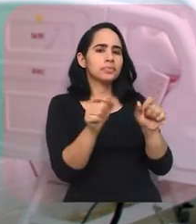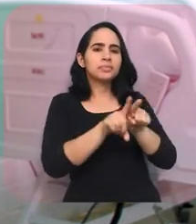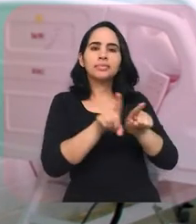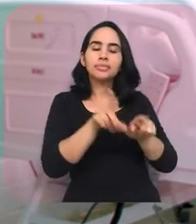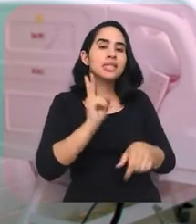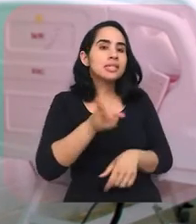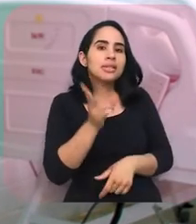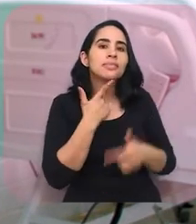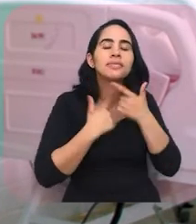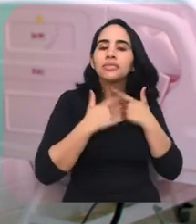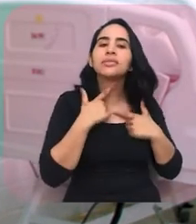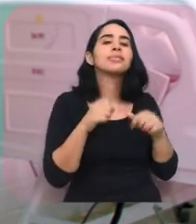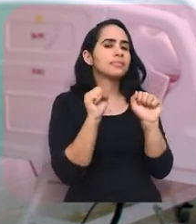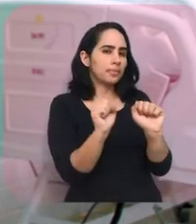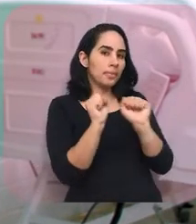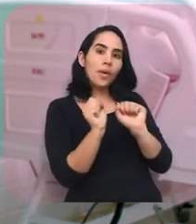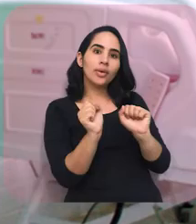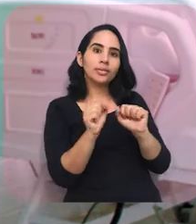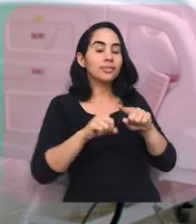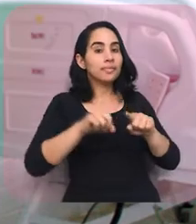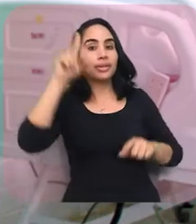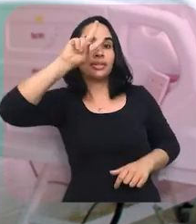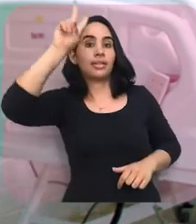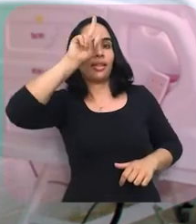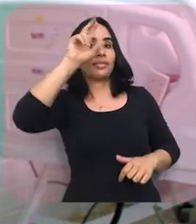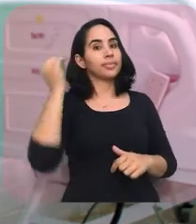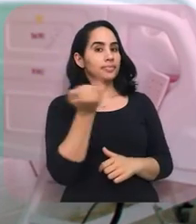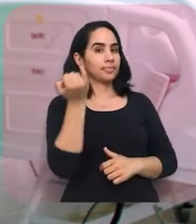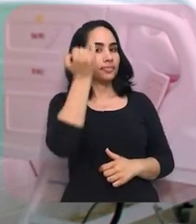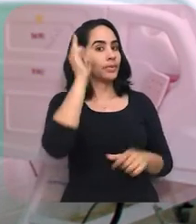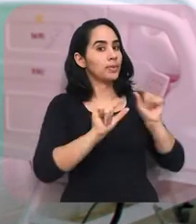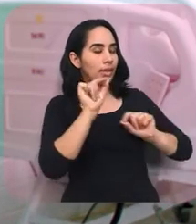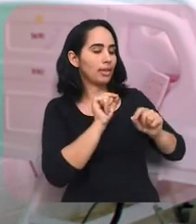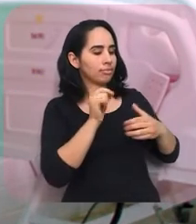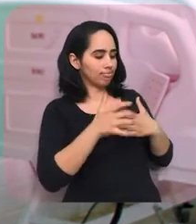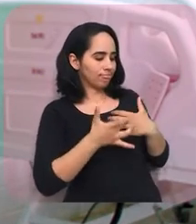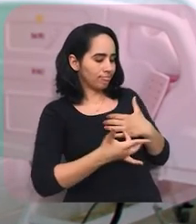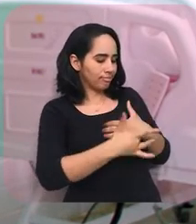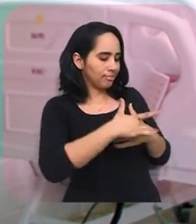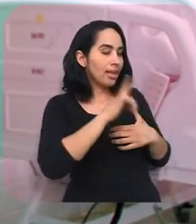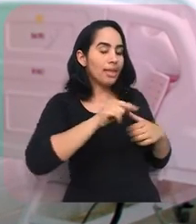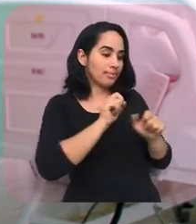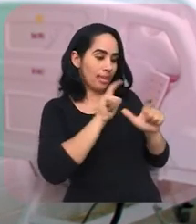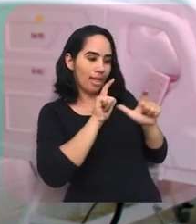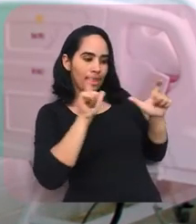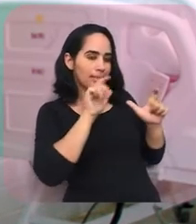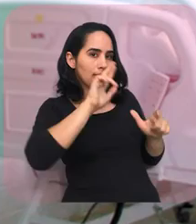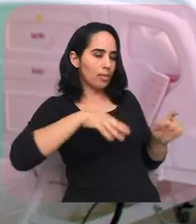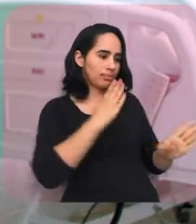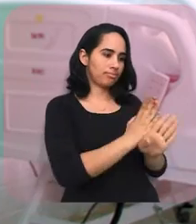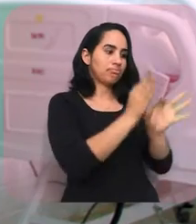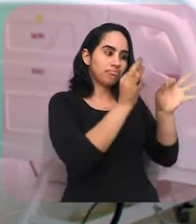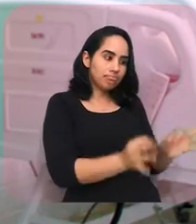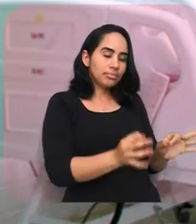na frequência que essa mulher desejar. Mas lembrando, o autoexame ele serve como alerta e não como um diagnóstico para